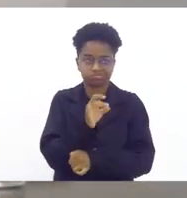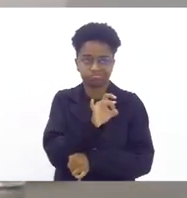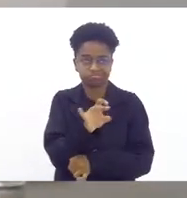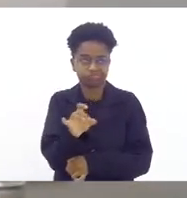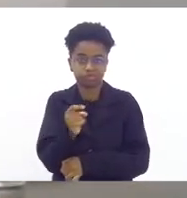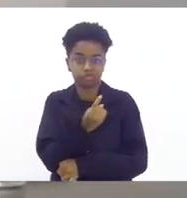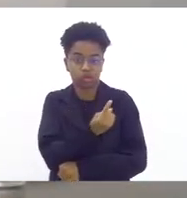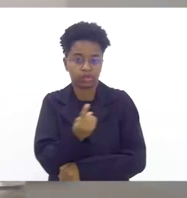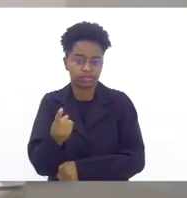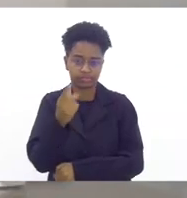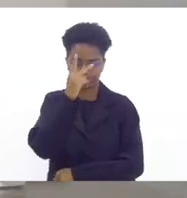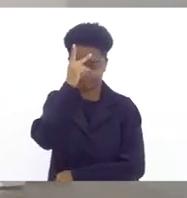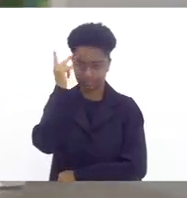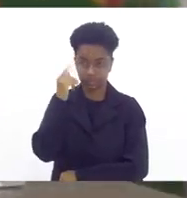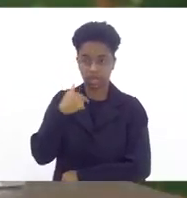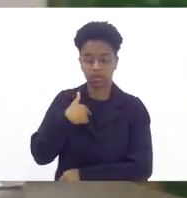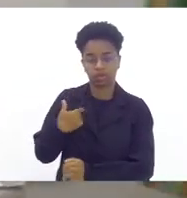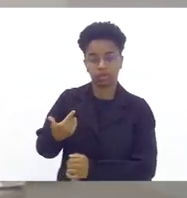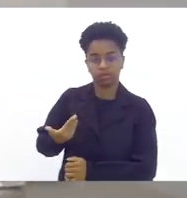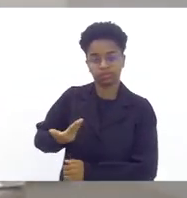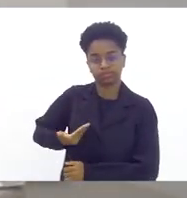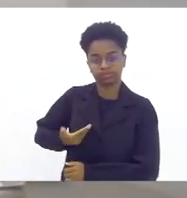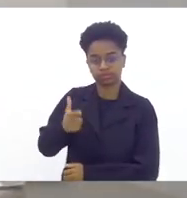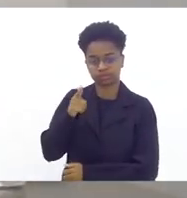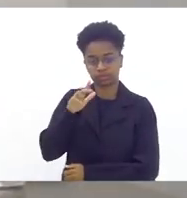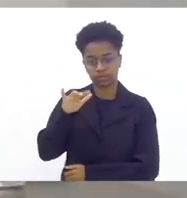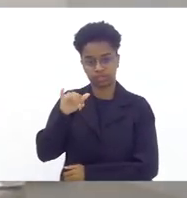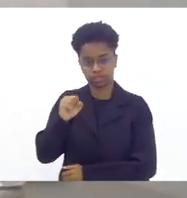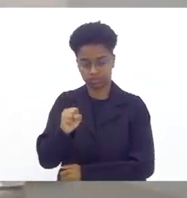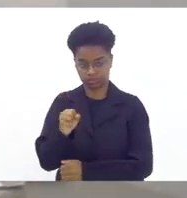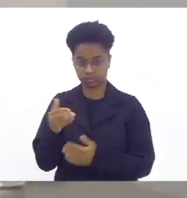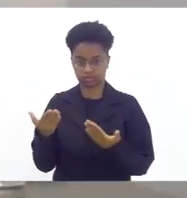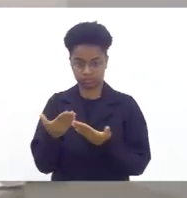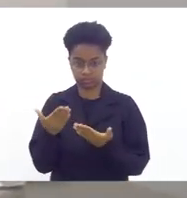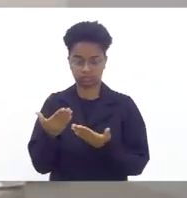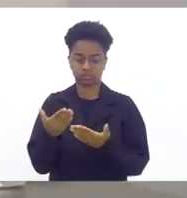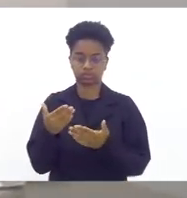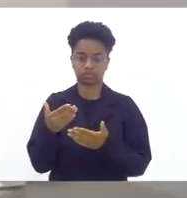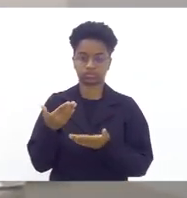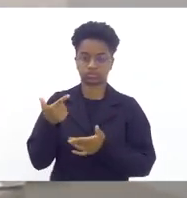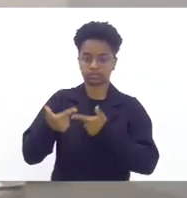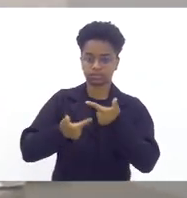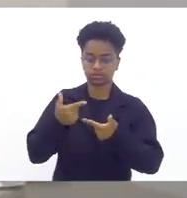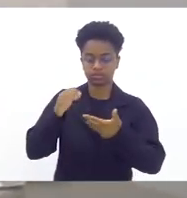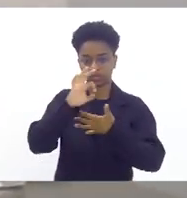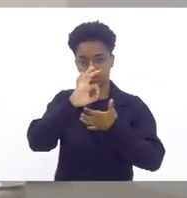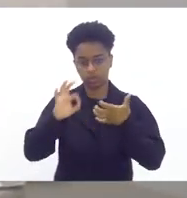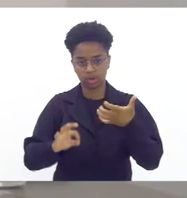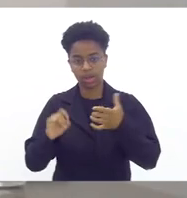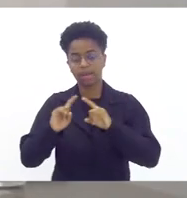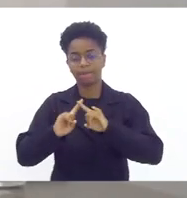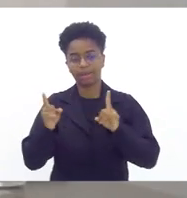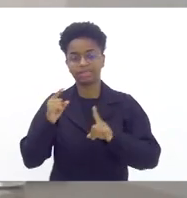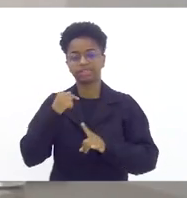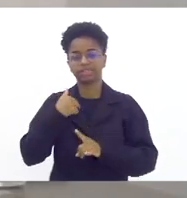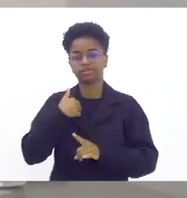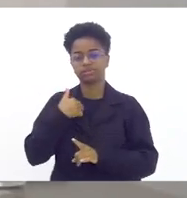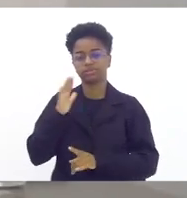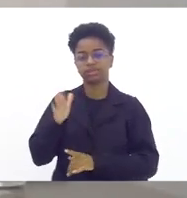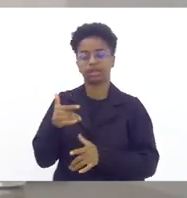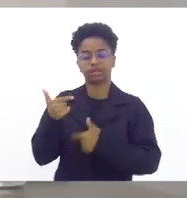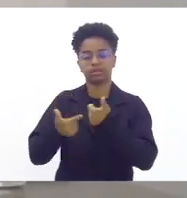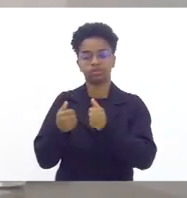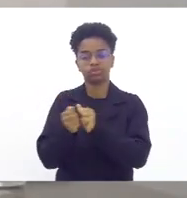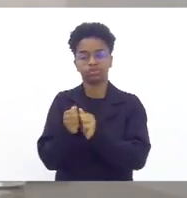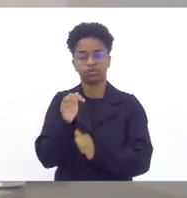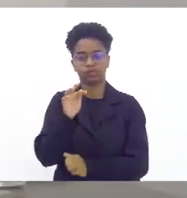Fui colega do Luiz, que hoje está na Rural, na Faietec, na Escola Técnica República, e ele era uma das